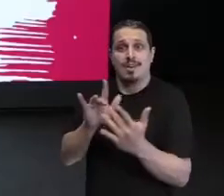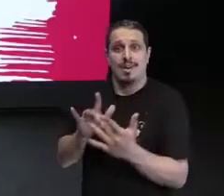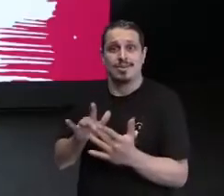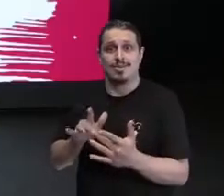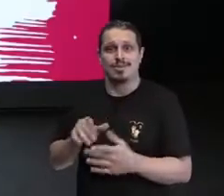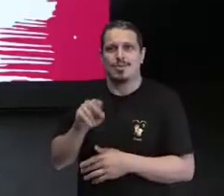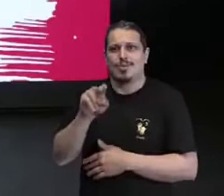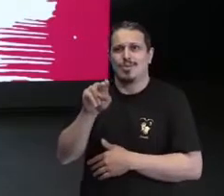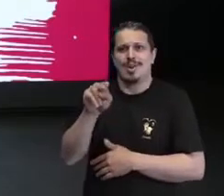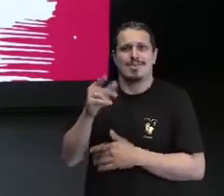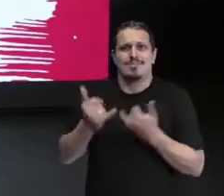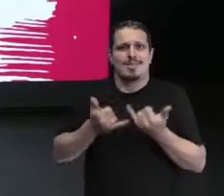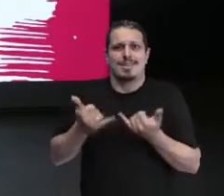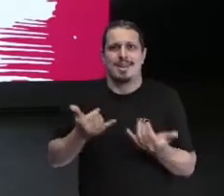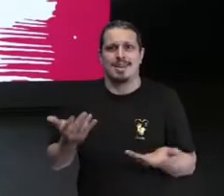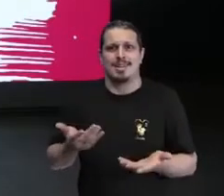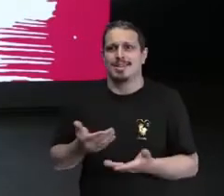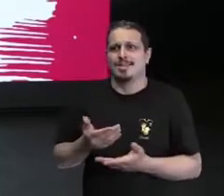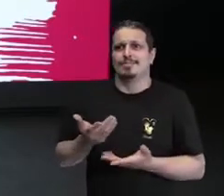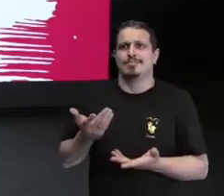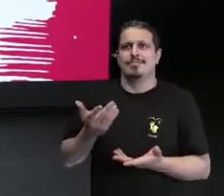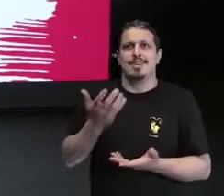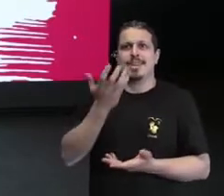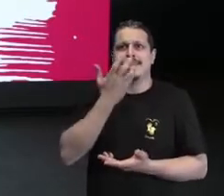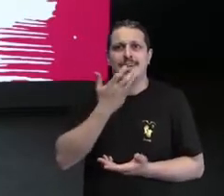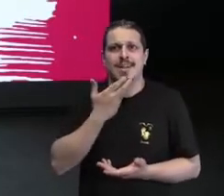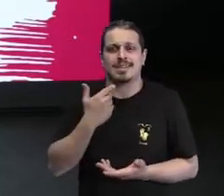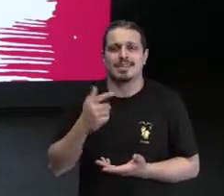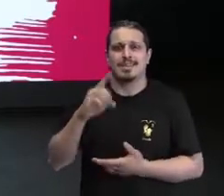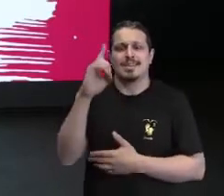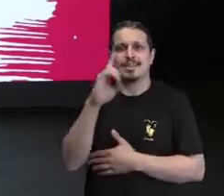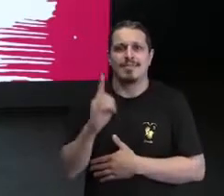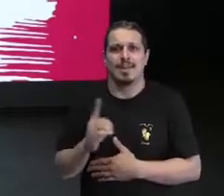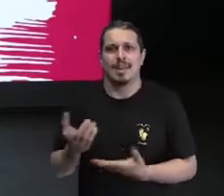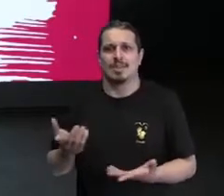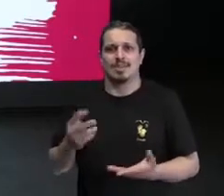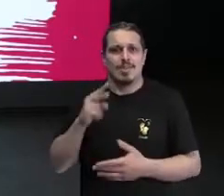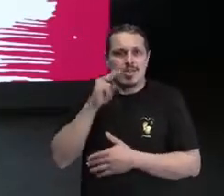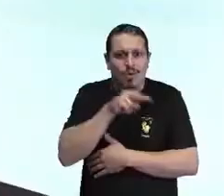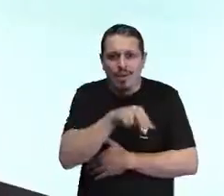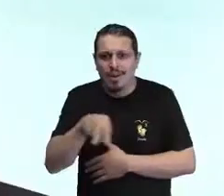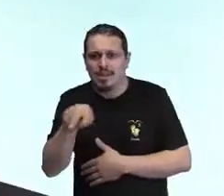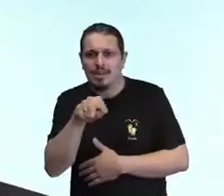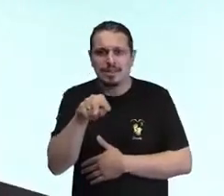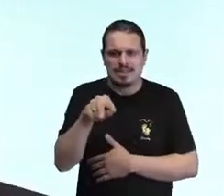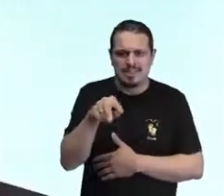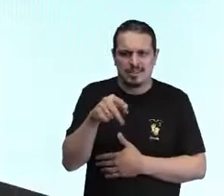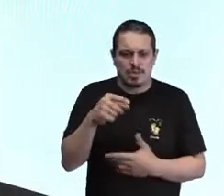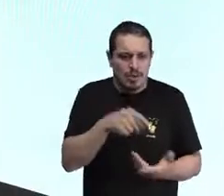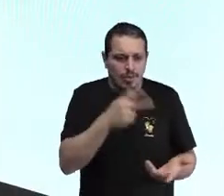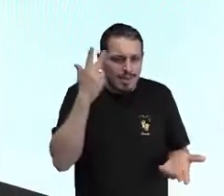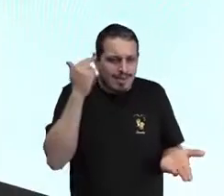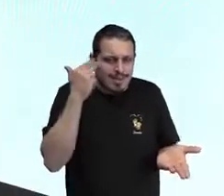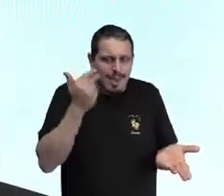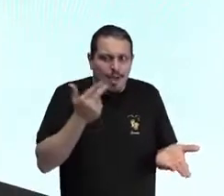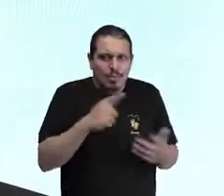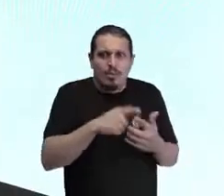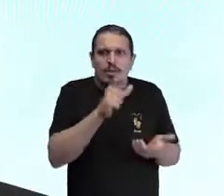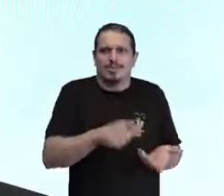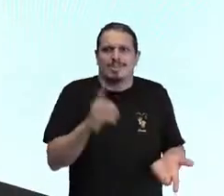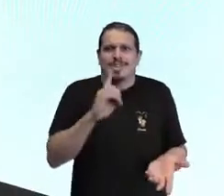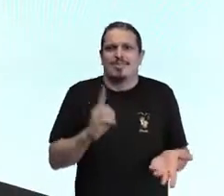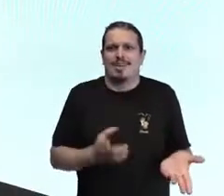com uma criança com deficiência. Como é que eu ia encarar a deficiência como parte da diversidade humana? Como uma coisa